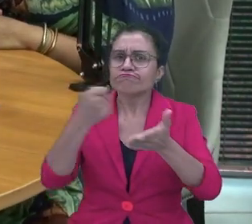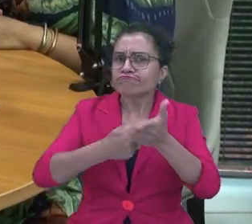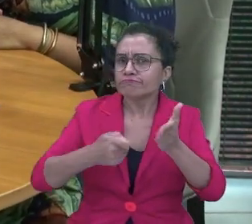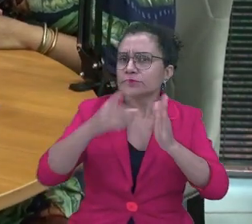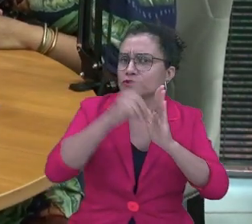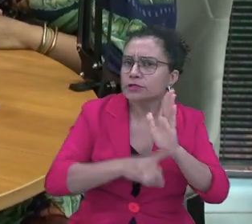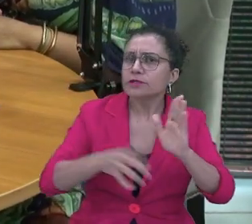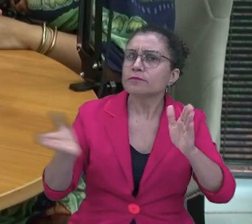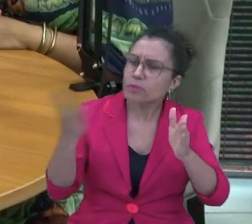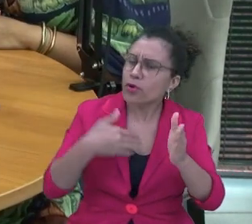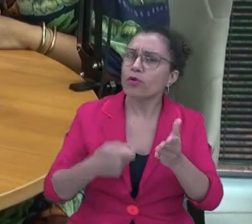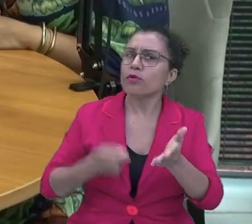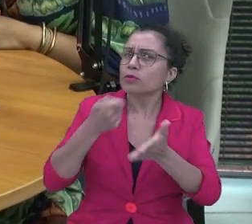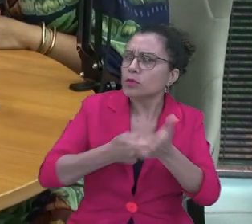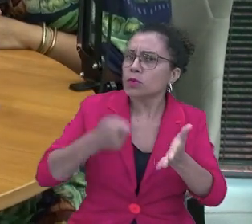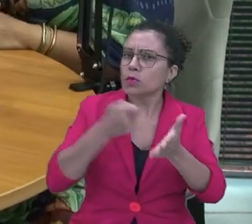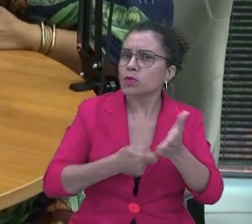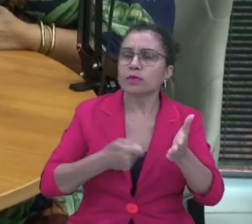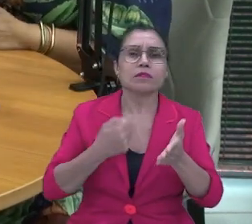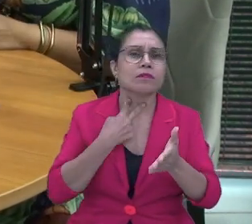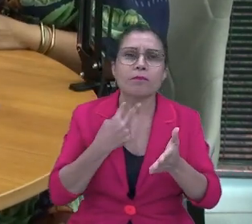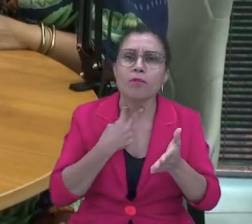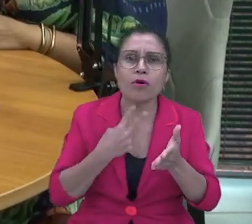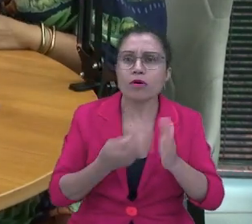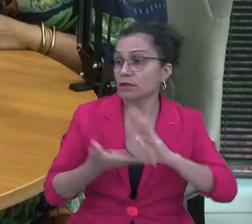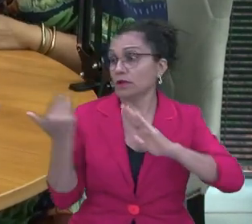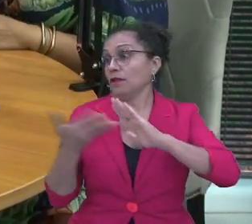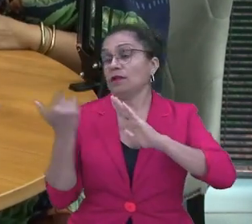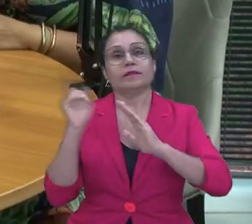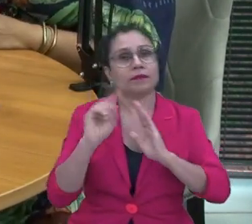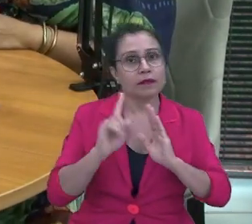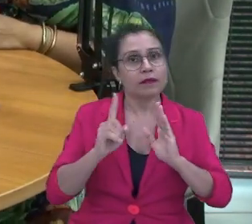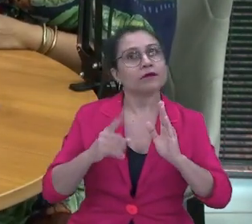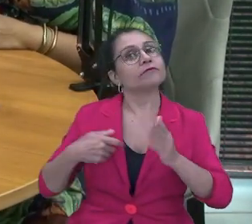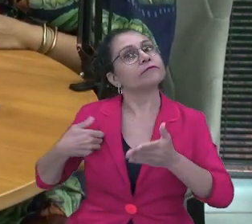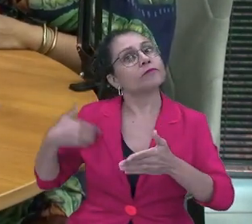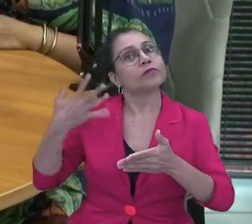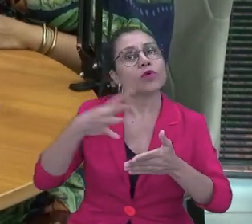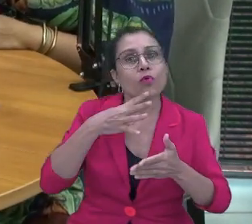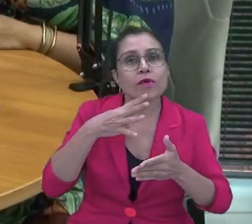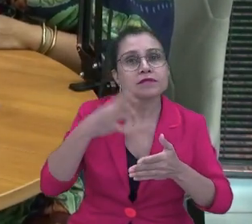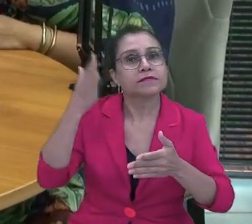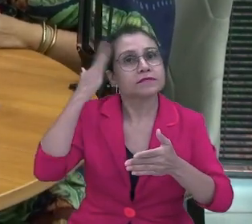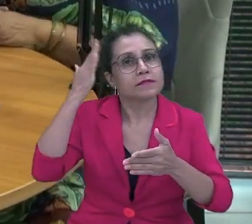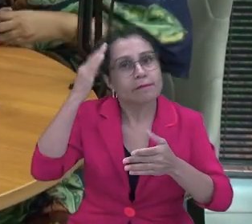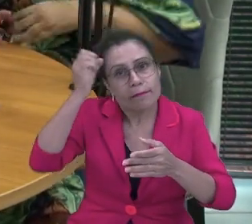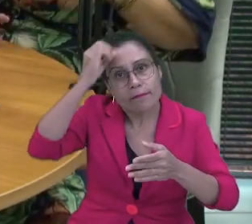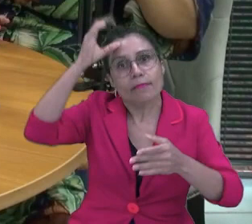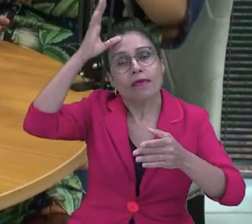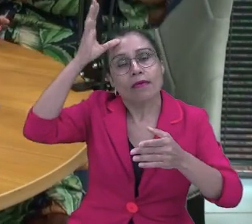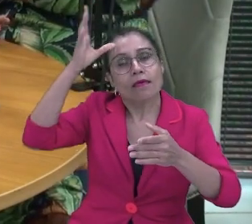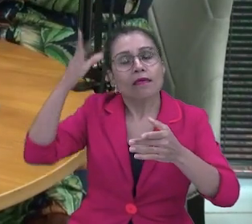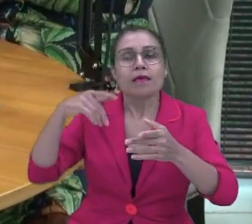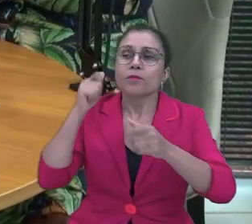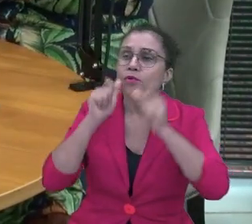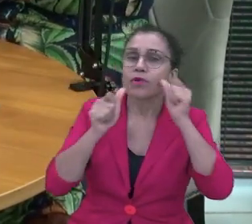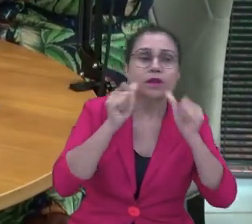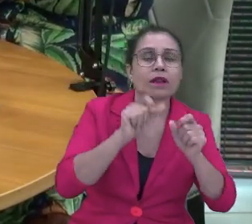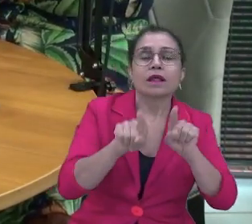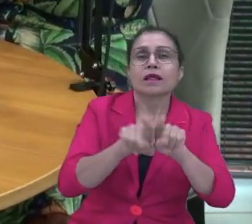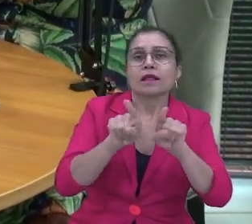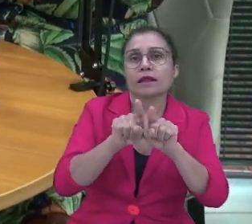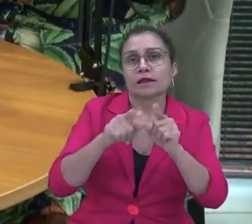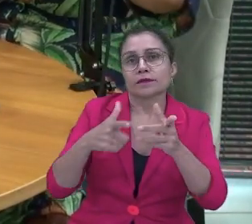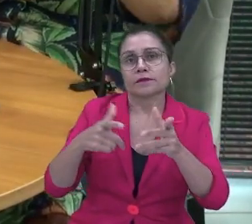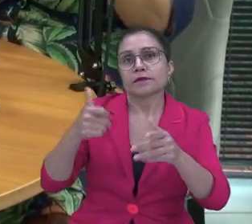nossos direitos. Não vamos deixar passar, vamos reconhecer os nossos direitos. Mulheres e mulheres. Então, tem uma fala dela disso